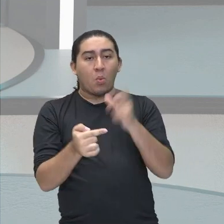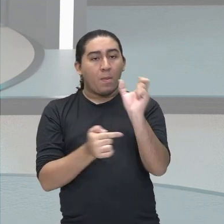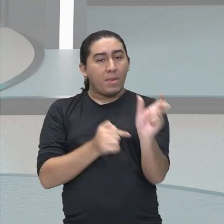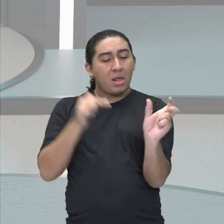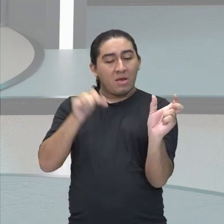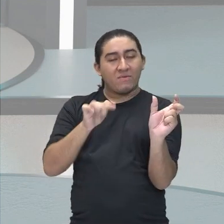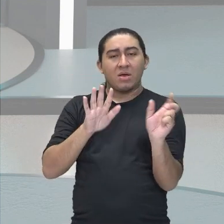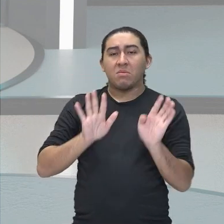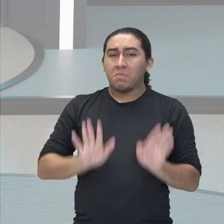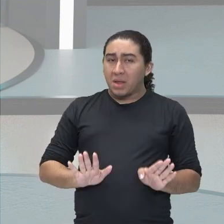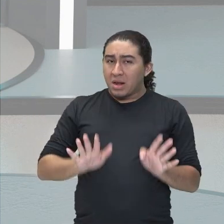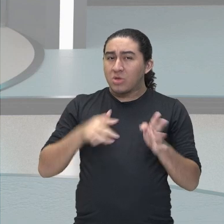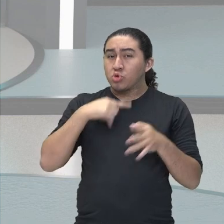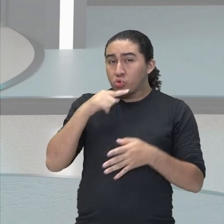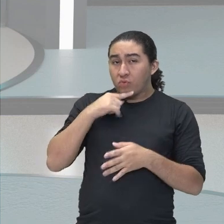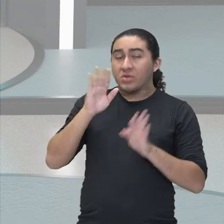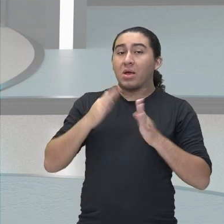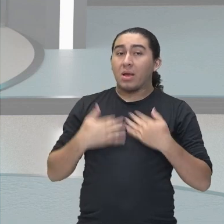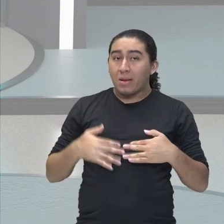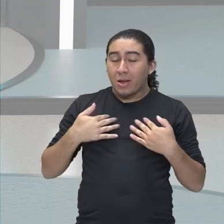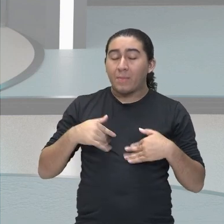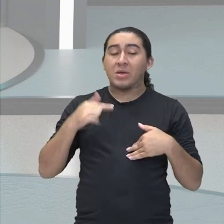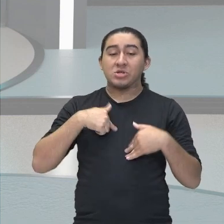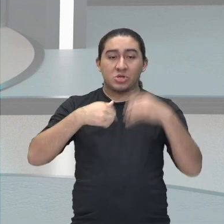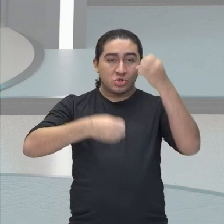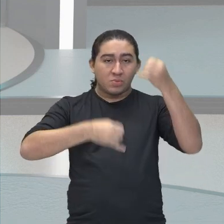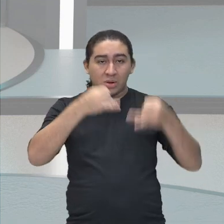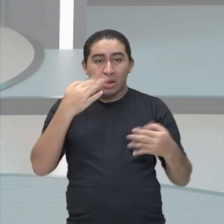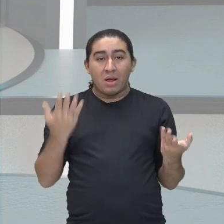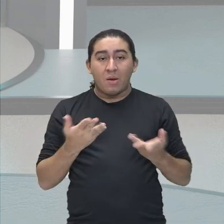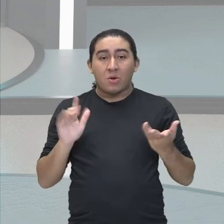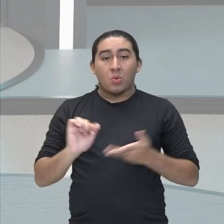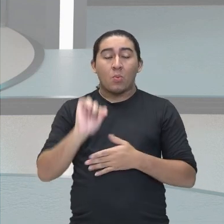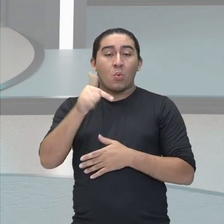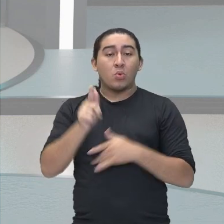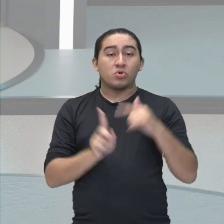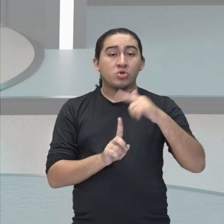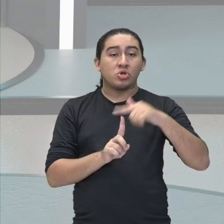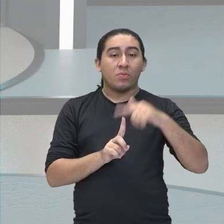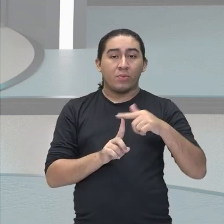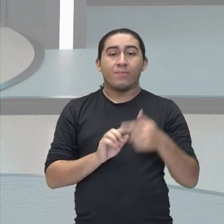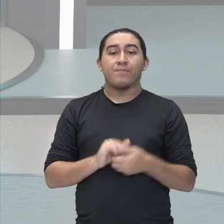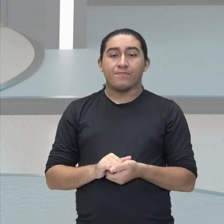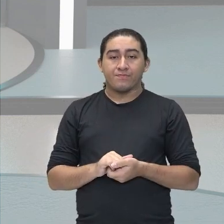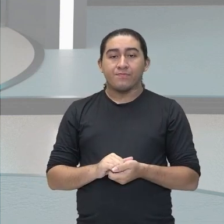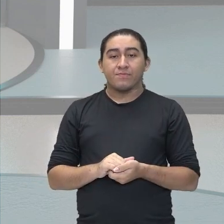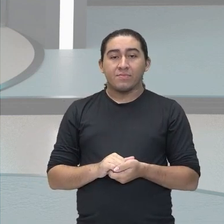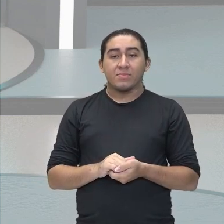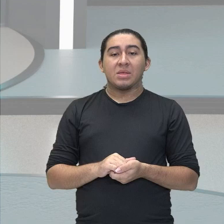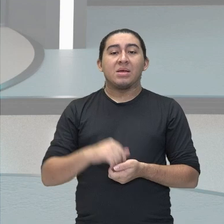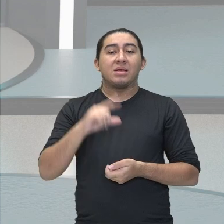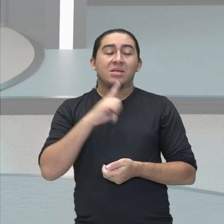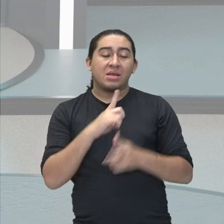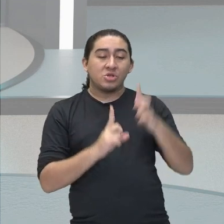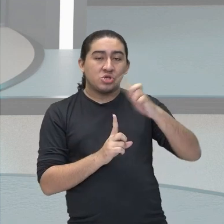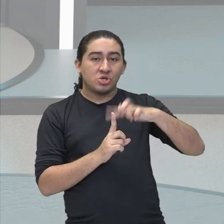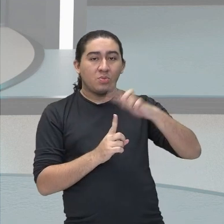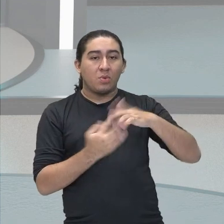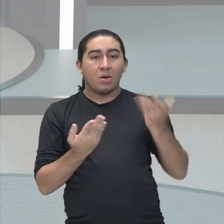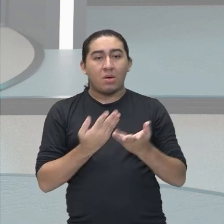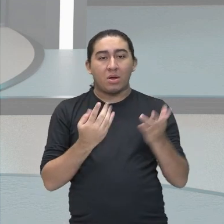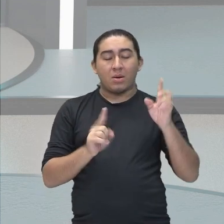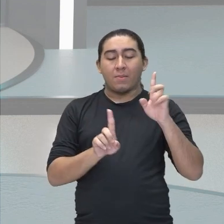vai já entender. Superlativo sintético, né? Além do superlativo vai ter o